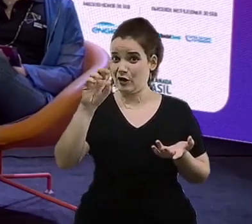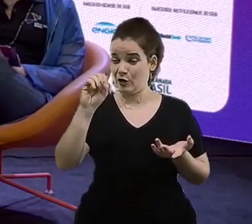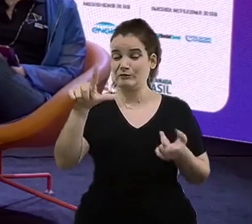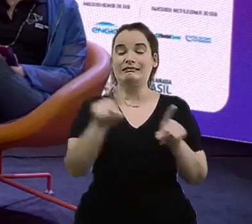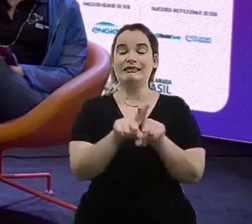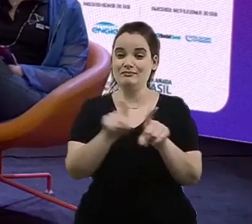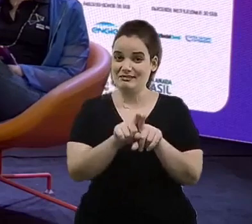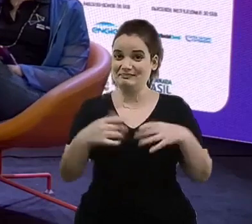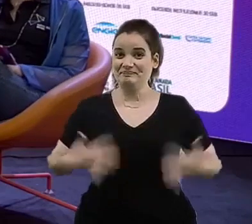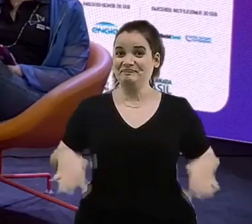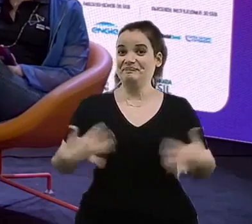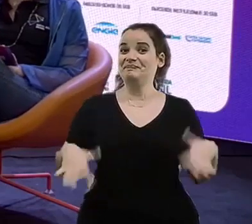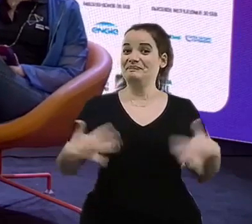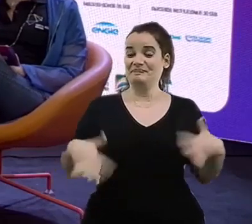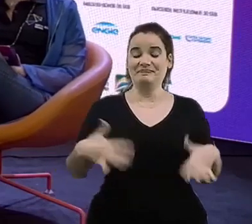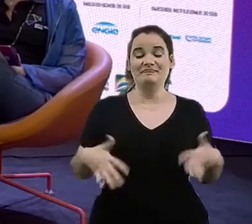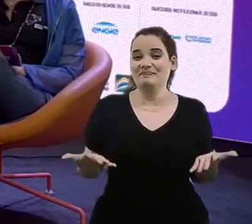E as conclusões aqui